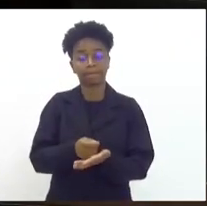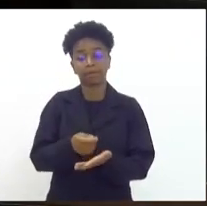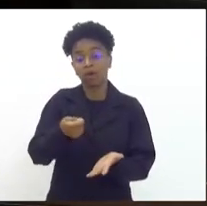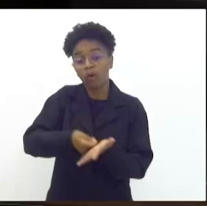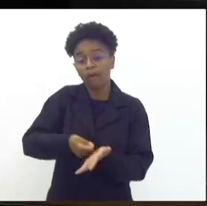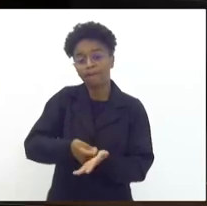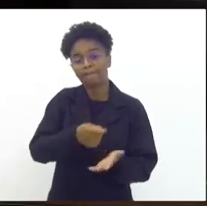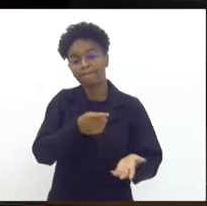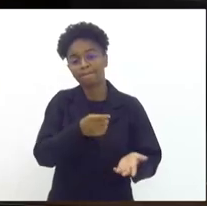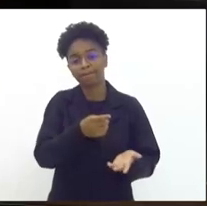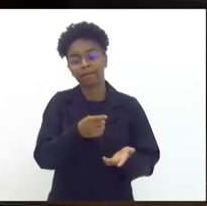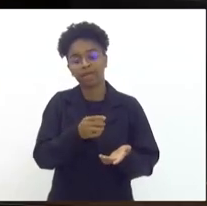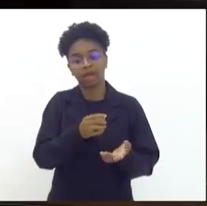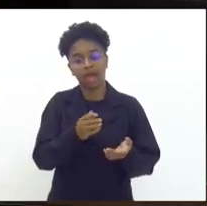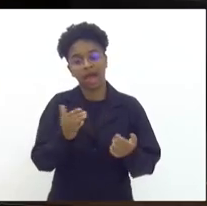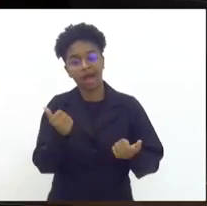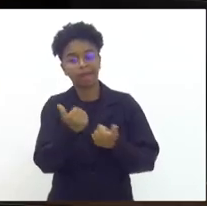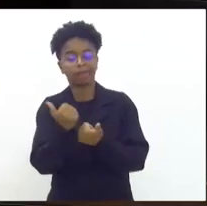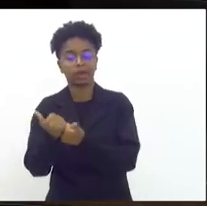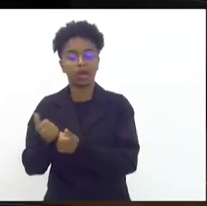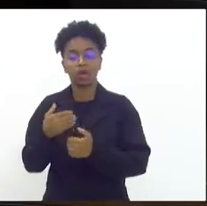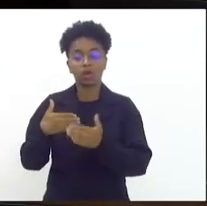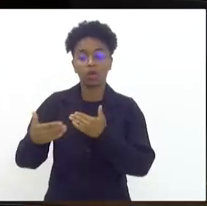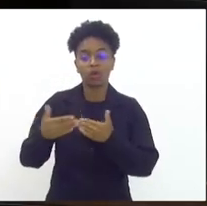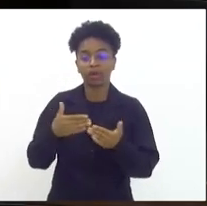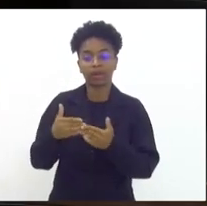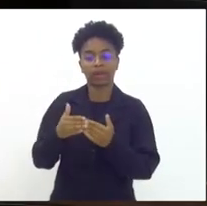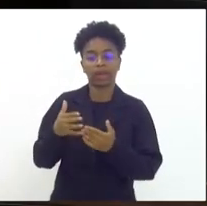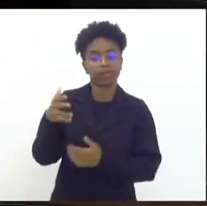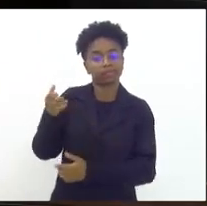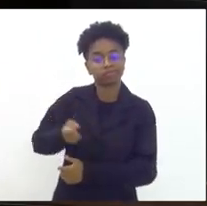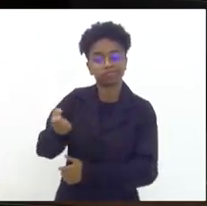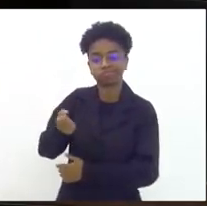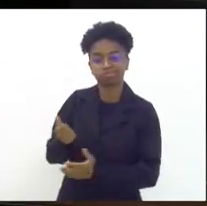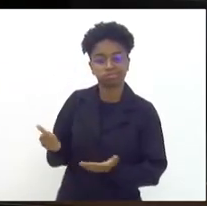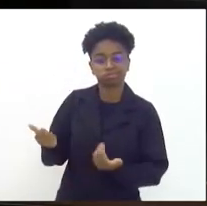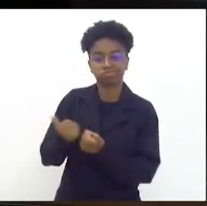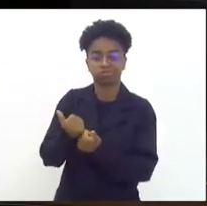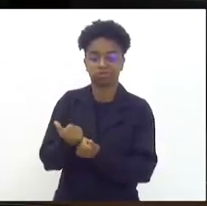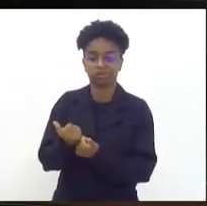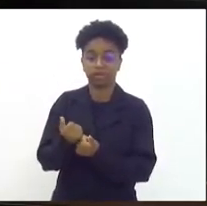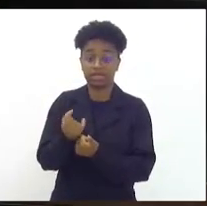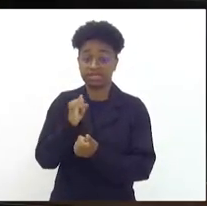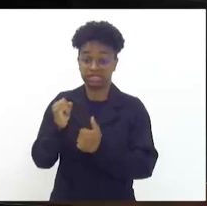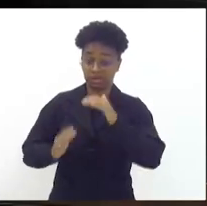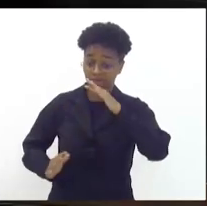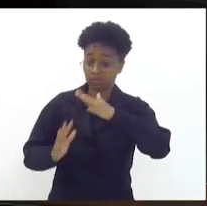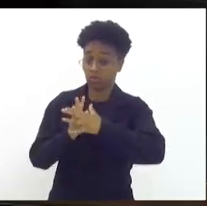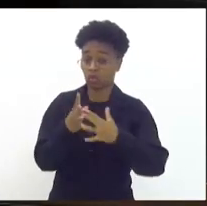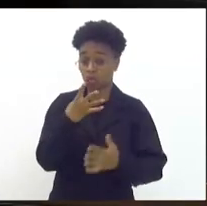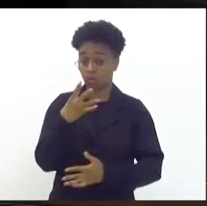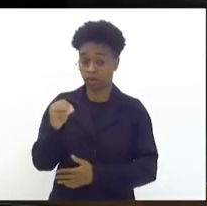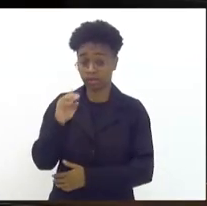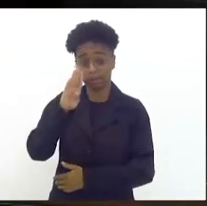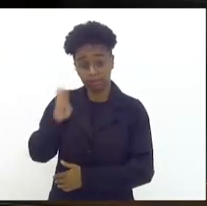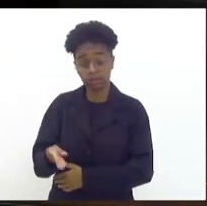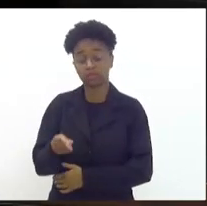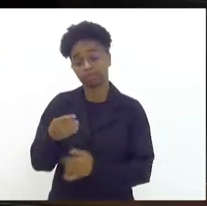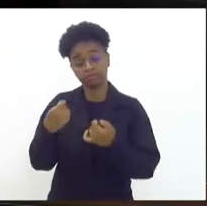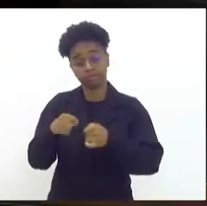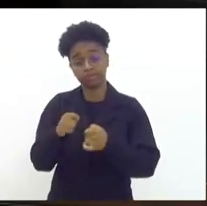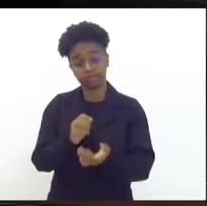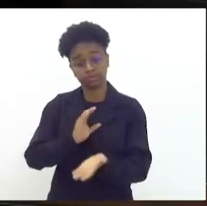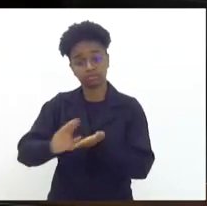que se prove homologado de acordo com a lei complementar 160 inclusive Se ultrapassar os 40 b ano né